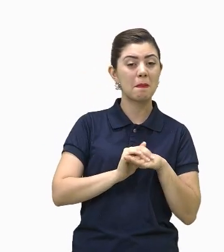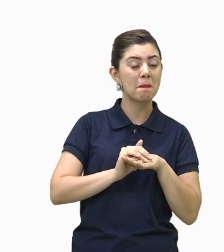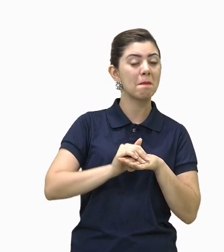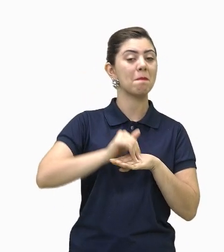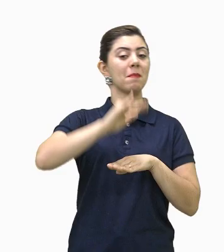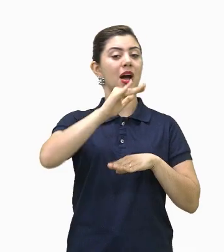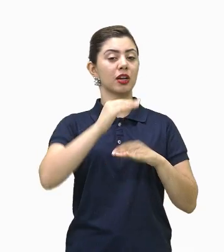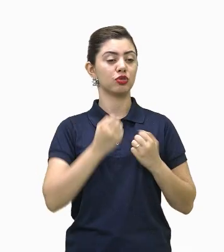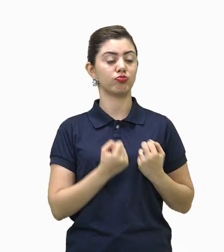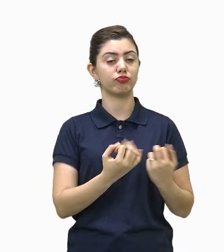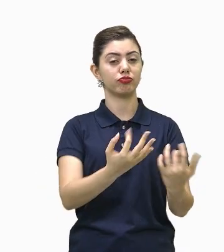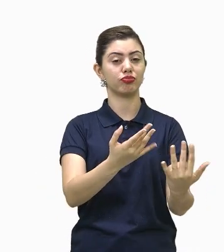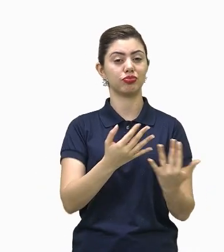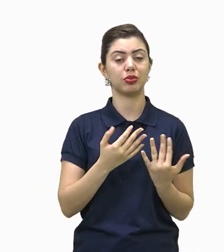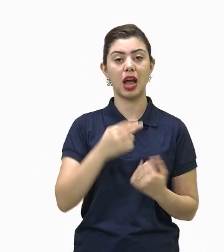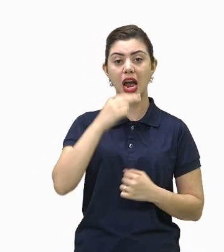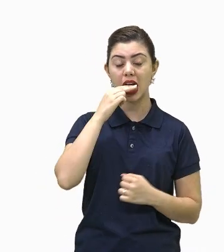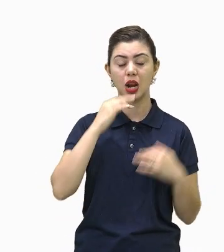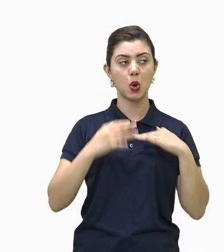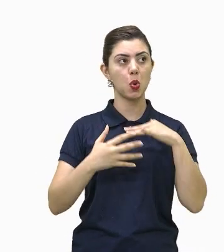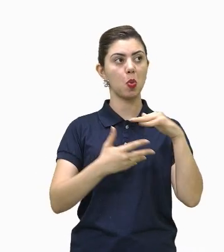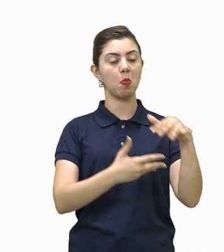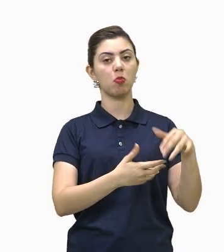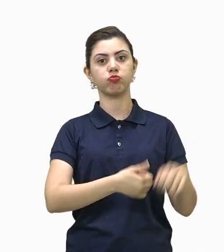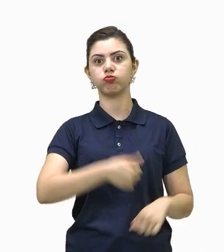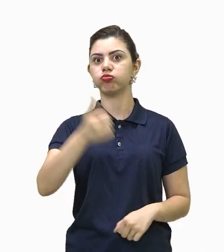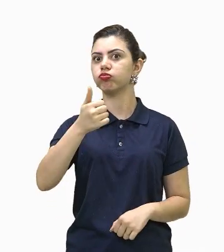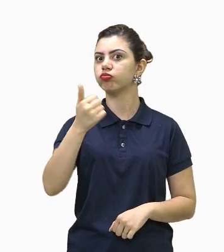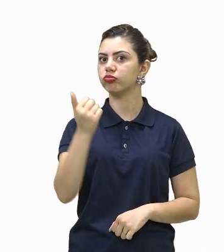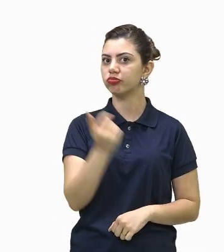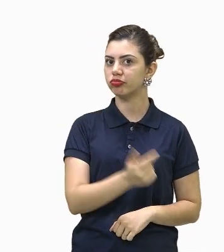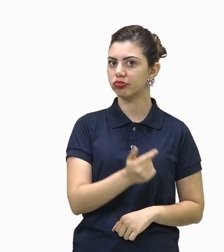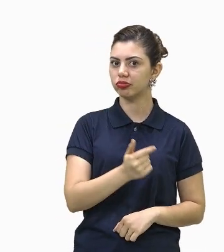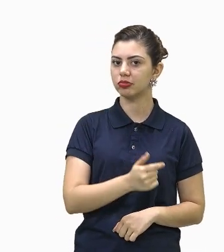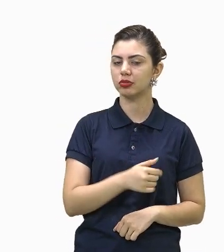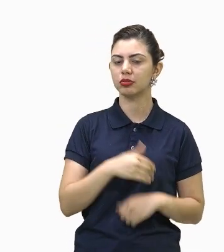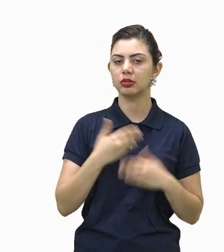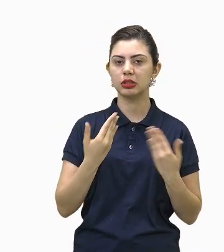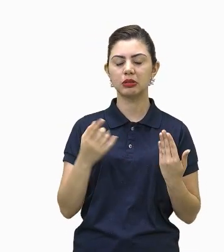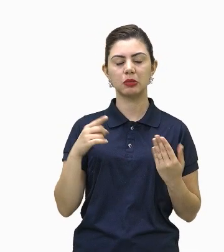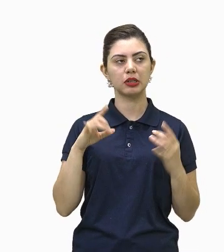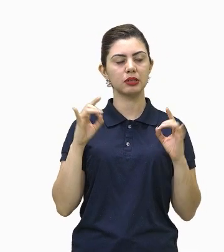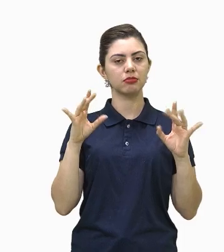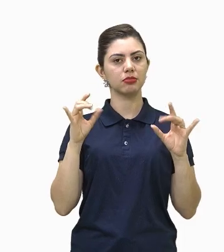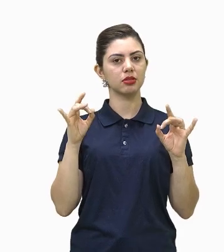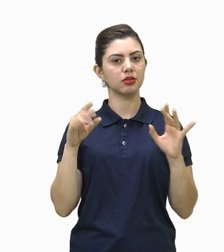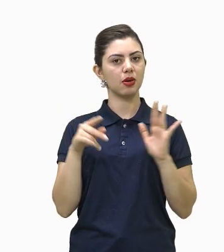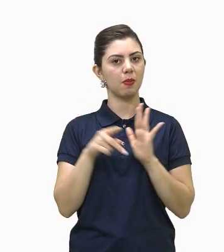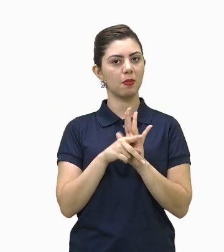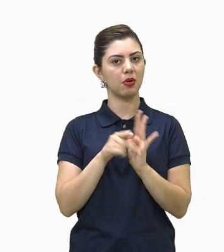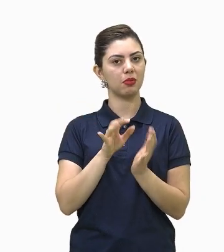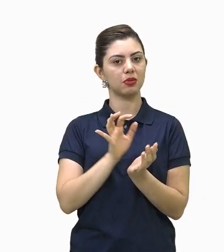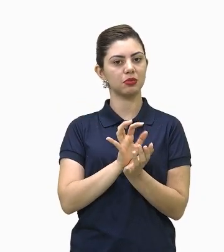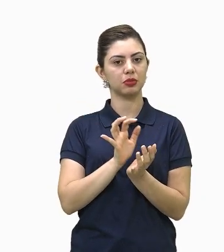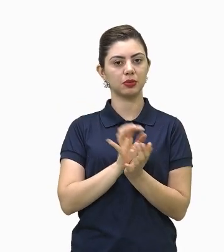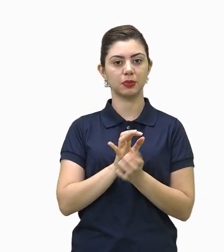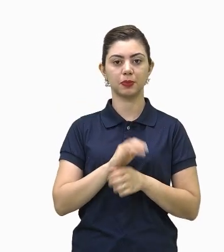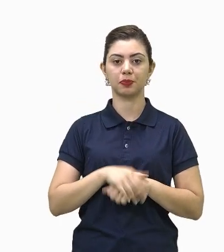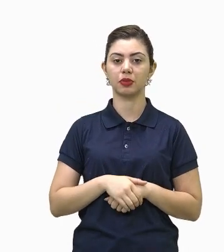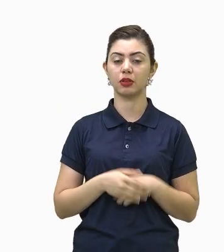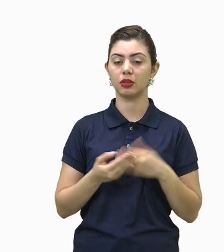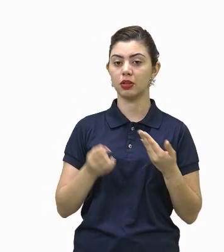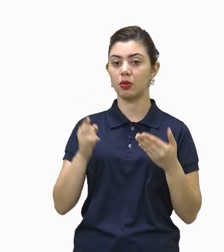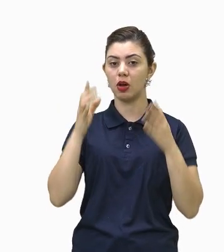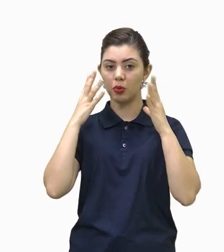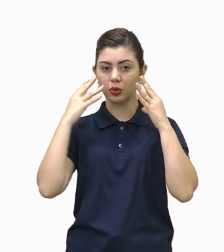produtor mundial de açúcar, tá? Do mundo. É uma especiaria, lembra disso, tá? Holandeses